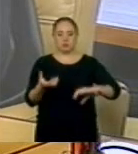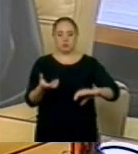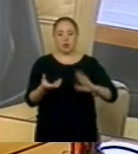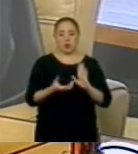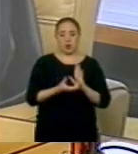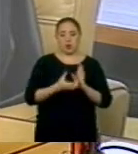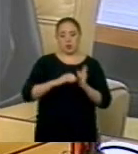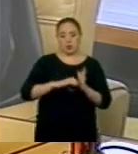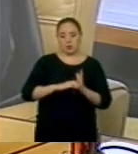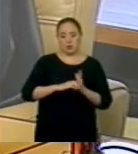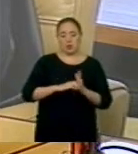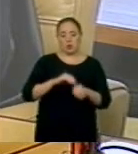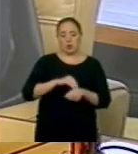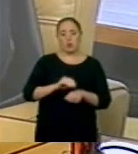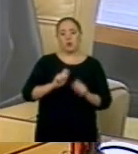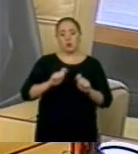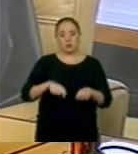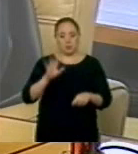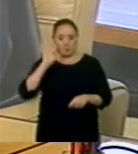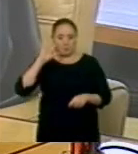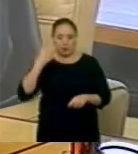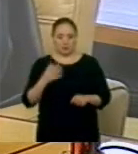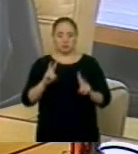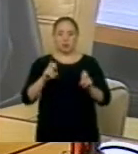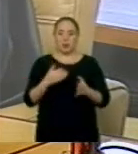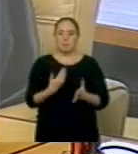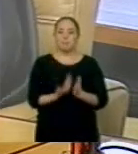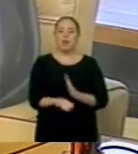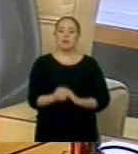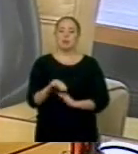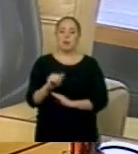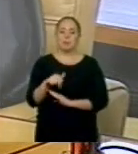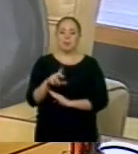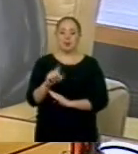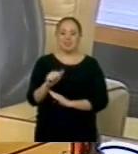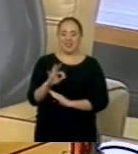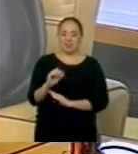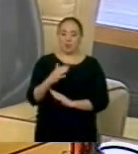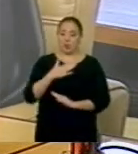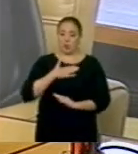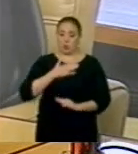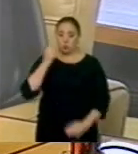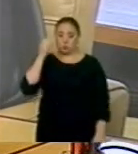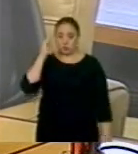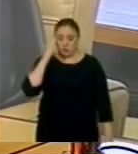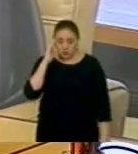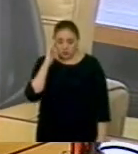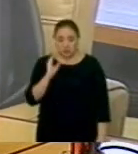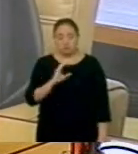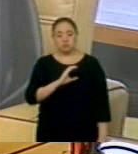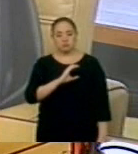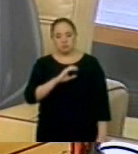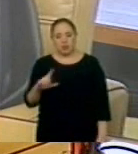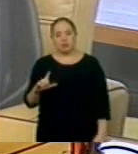a competência para decidir a respeito da perda do mandato, entendo que é